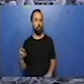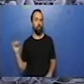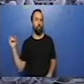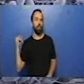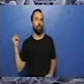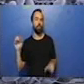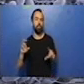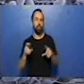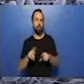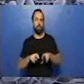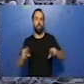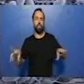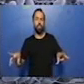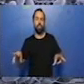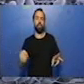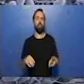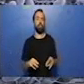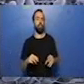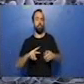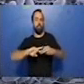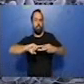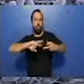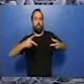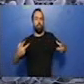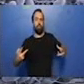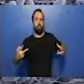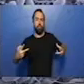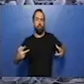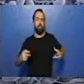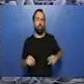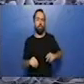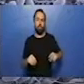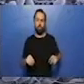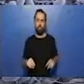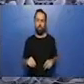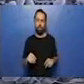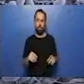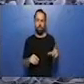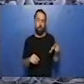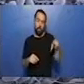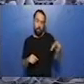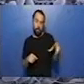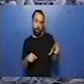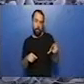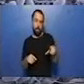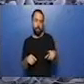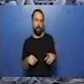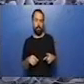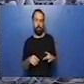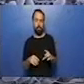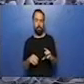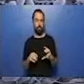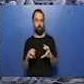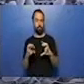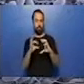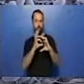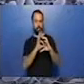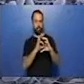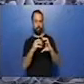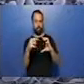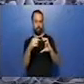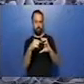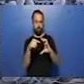totalmente misturado com esse líquido chamado o citoplasma. Nesse caso aqui não, o material genético está aqui